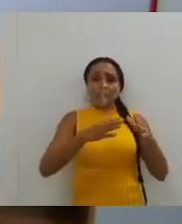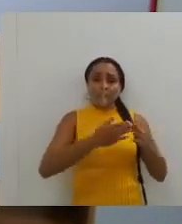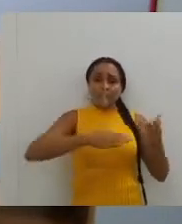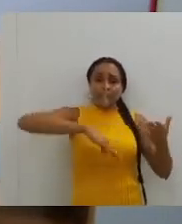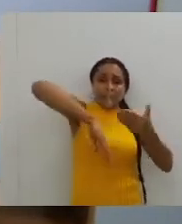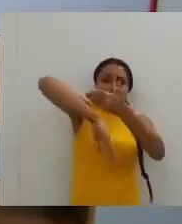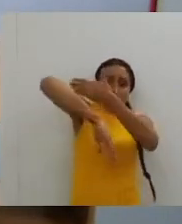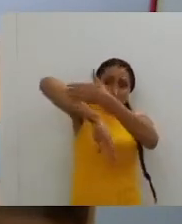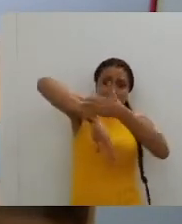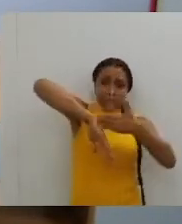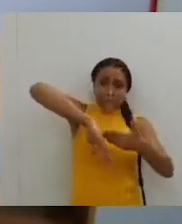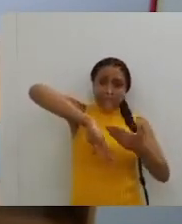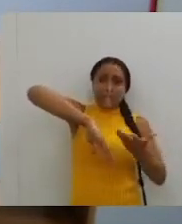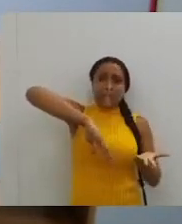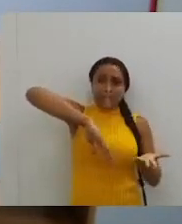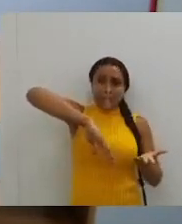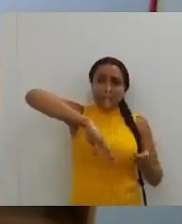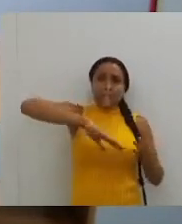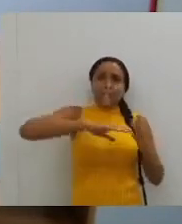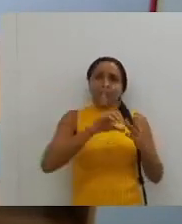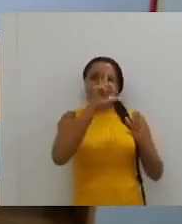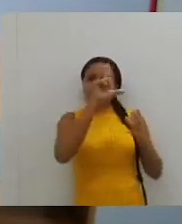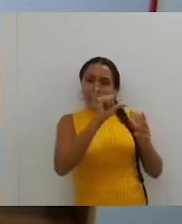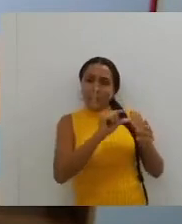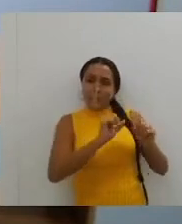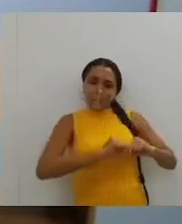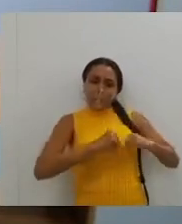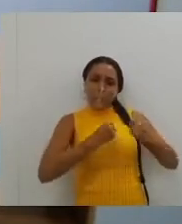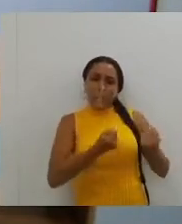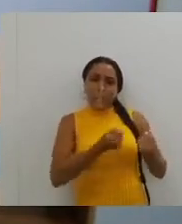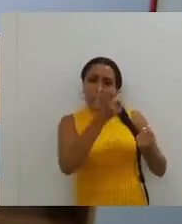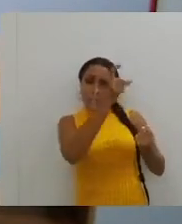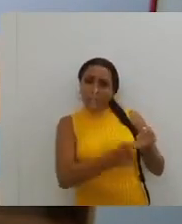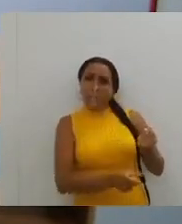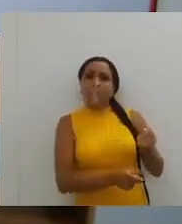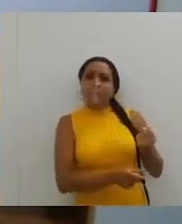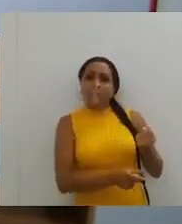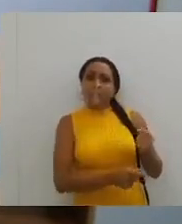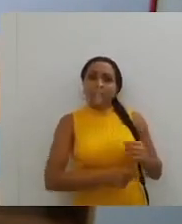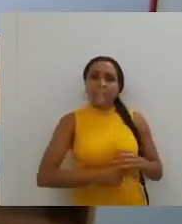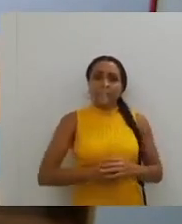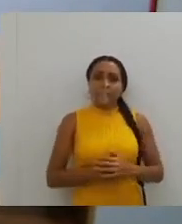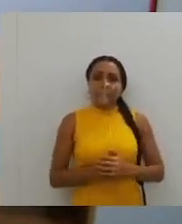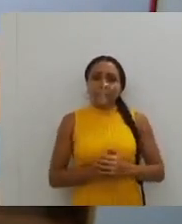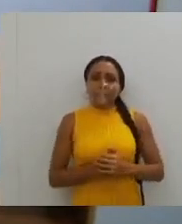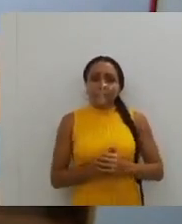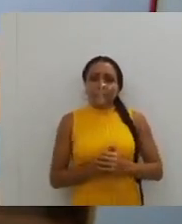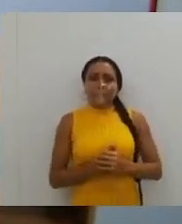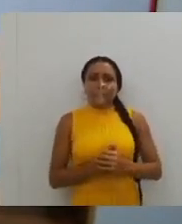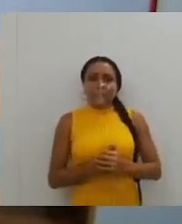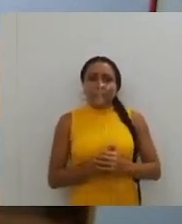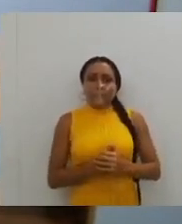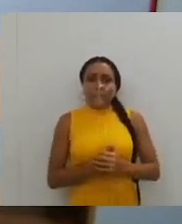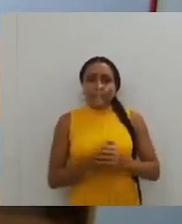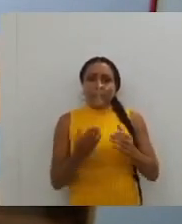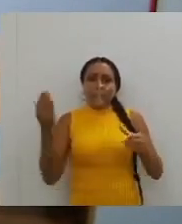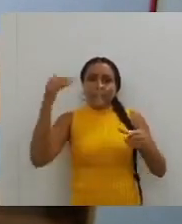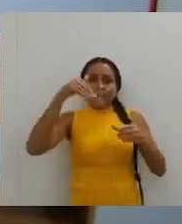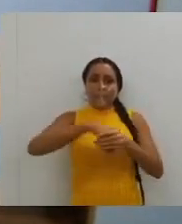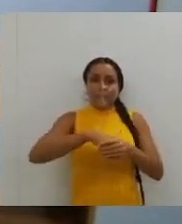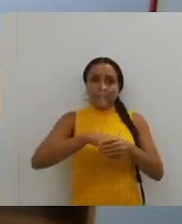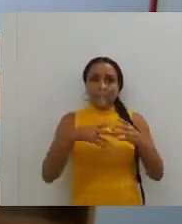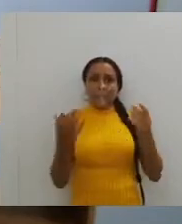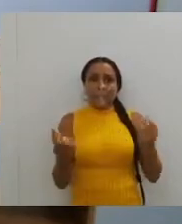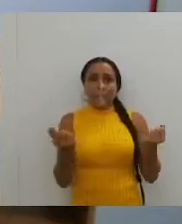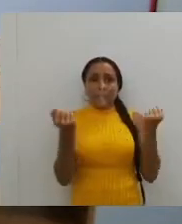inclinado, que serve para amenizar o esforço da pessoa. Bom, dentro de máquinas simples, temos também o